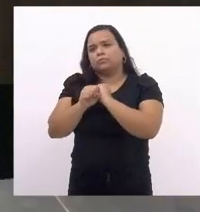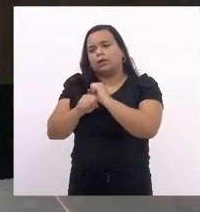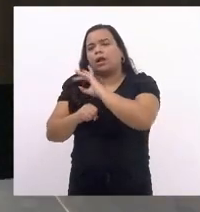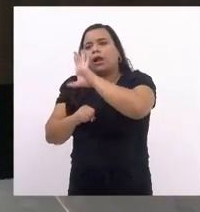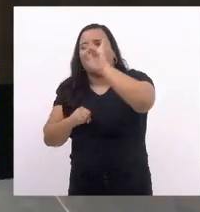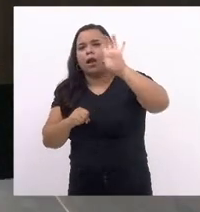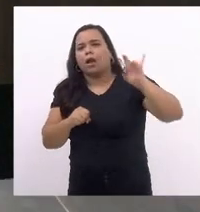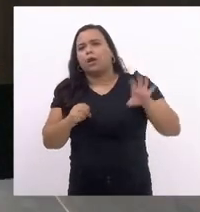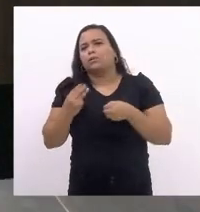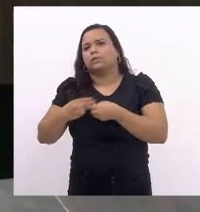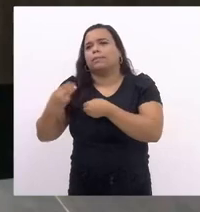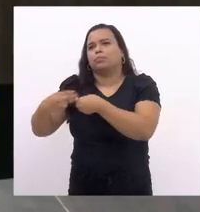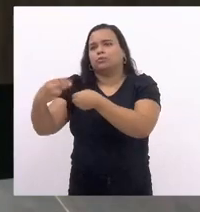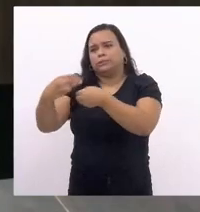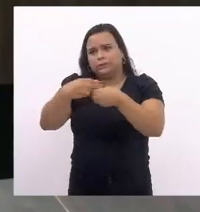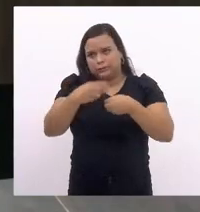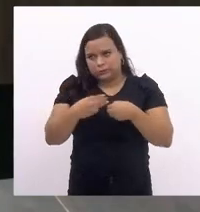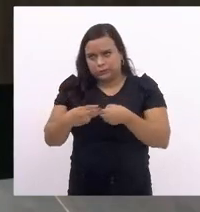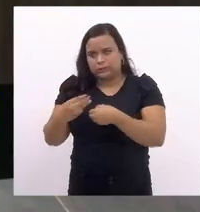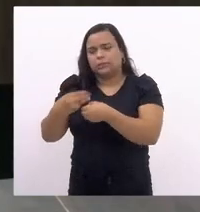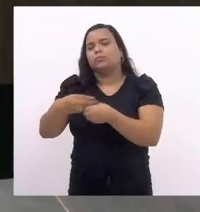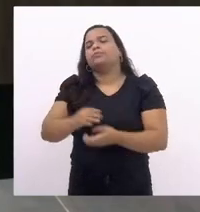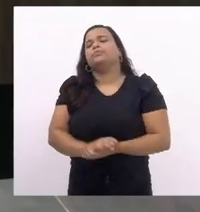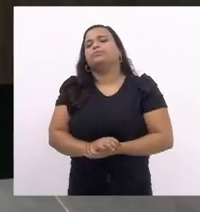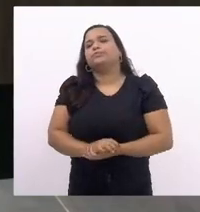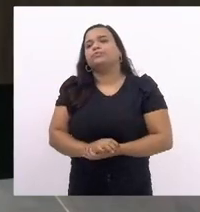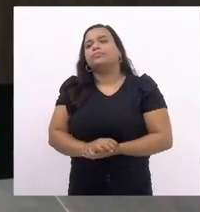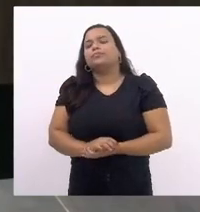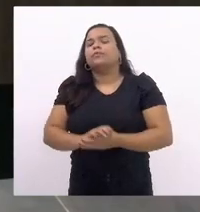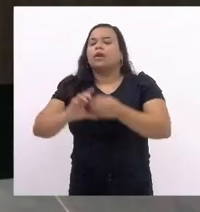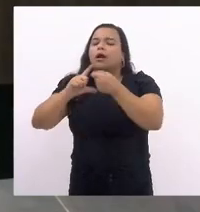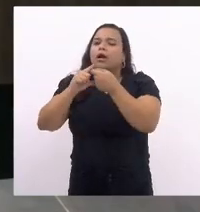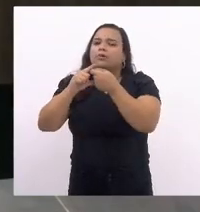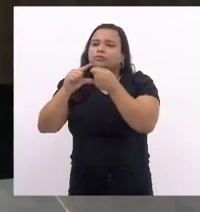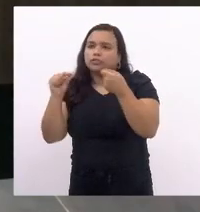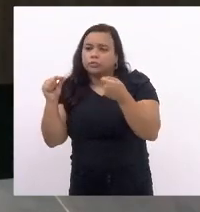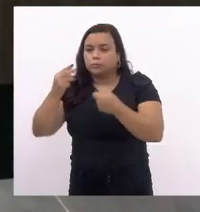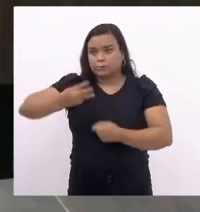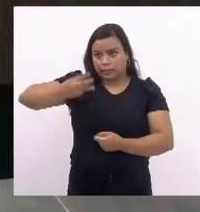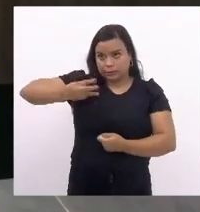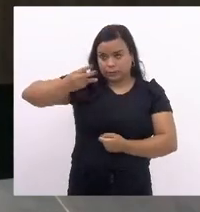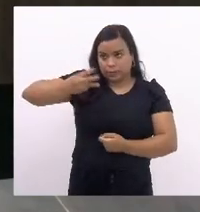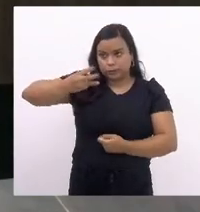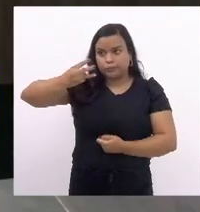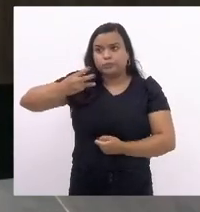cada município de que trata o caput. Artigo 3º.